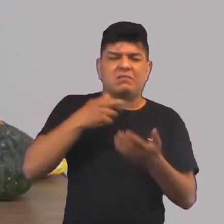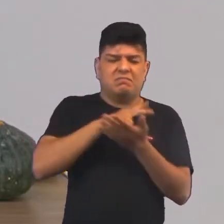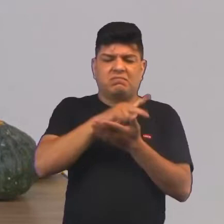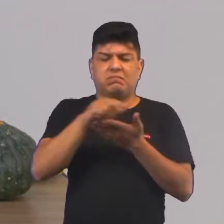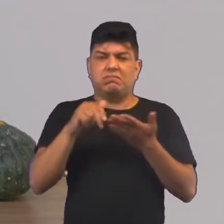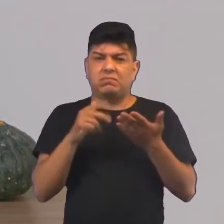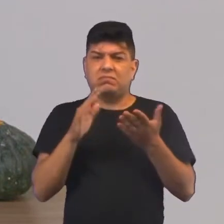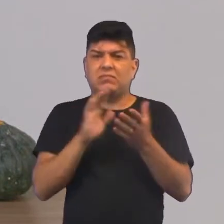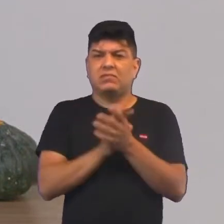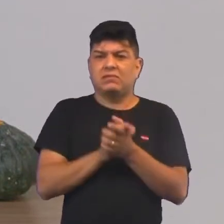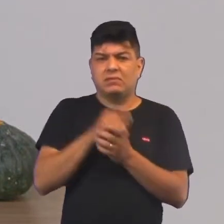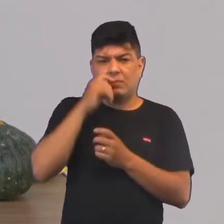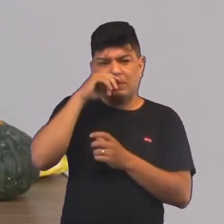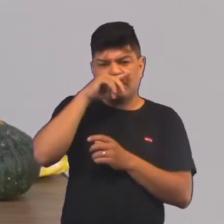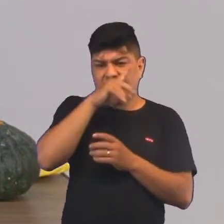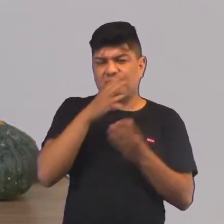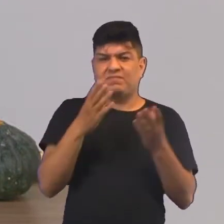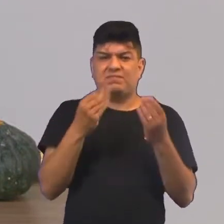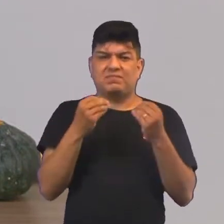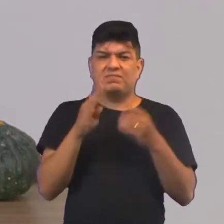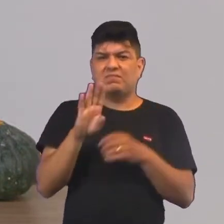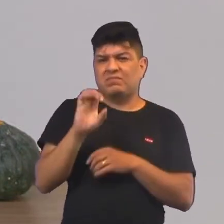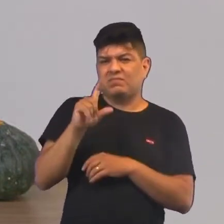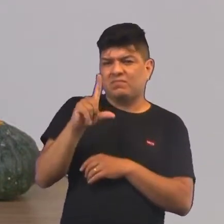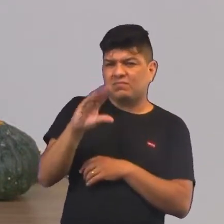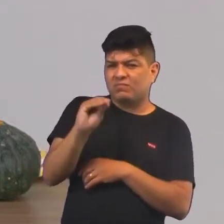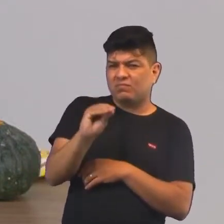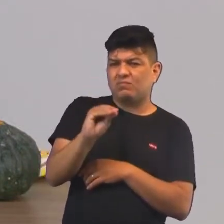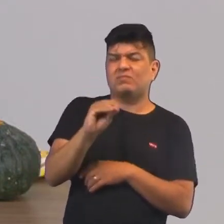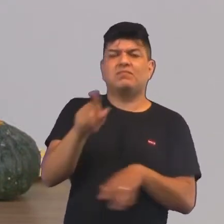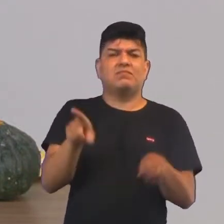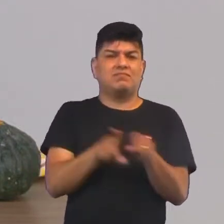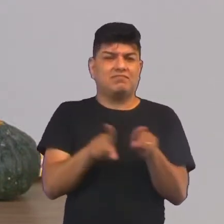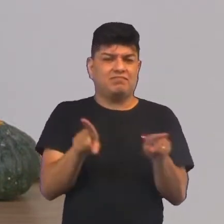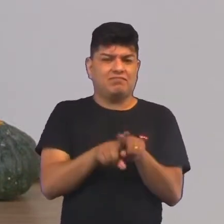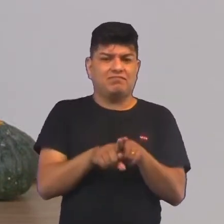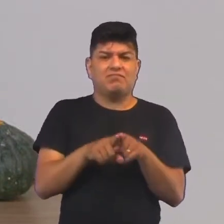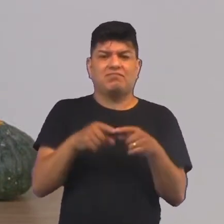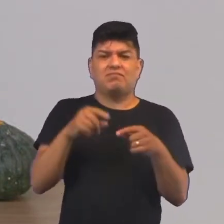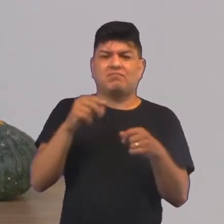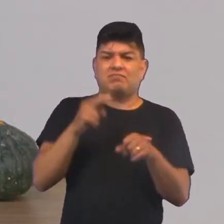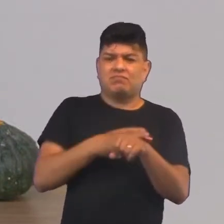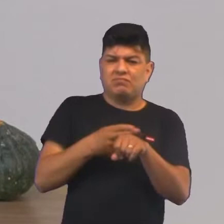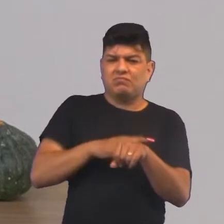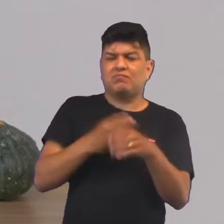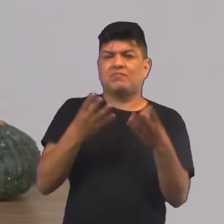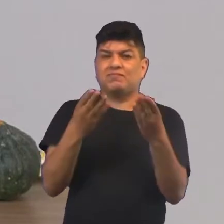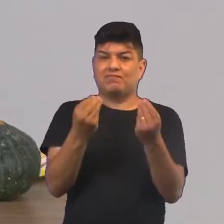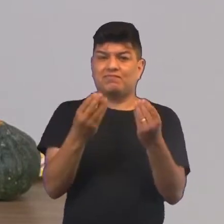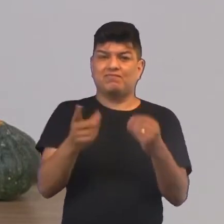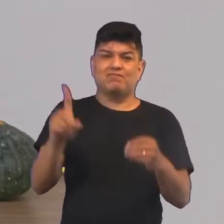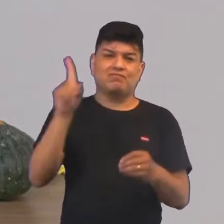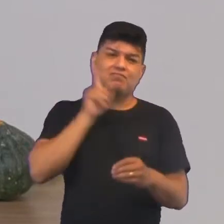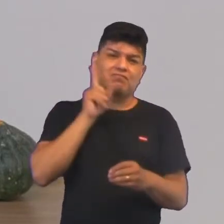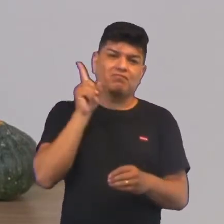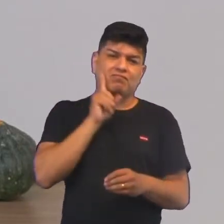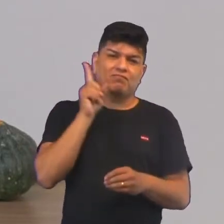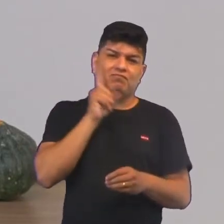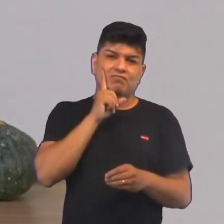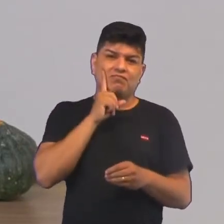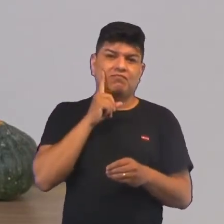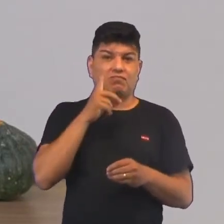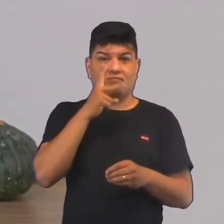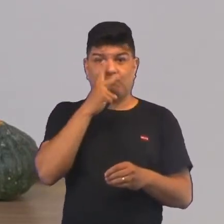pirulito, muito excesso de bolos recheados, que vem com muitas coberturas todos os dias,